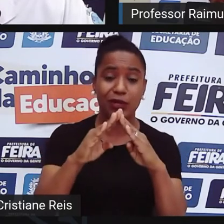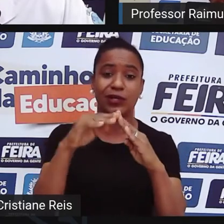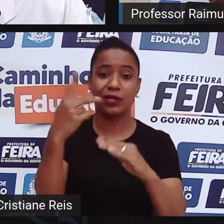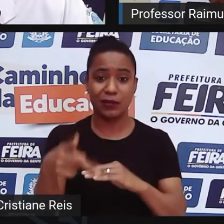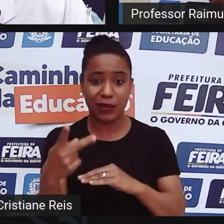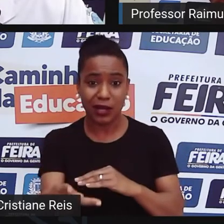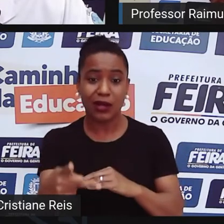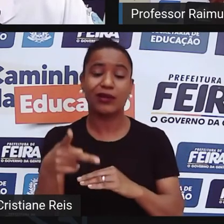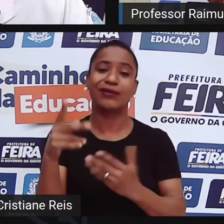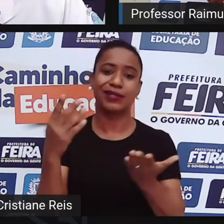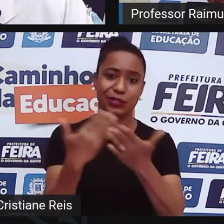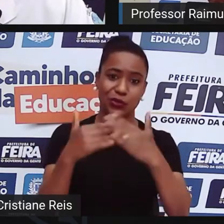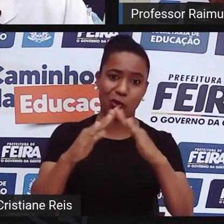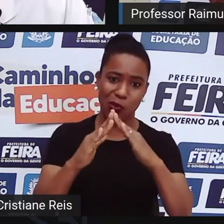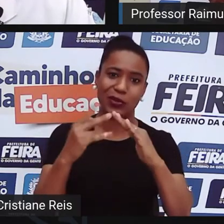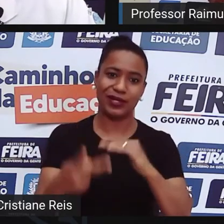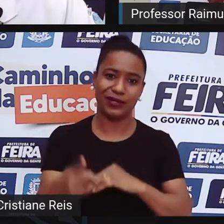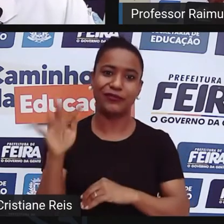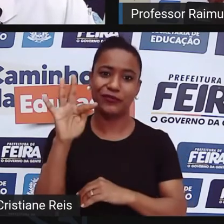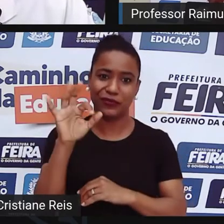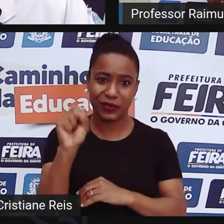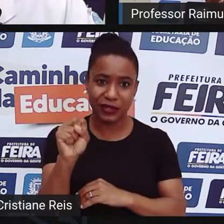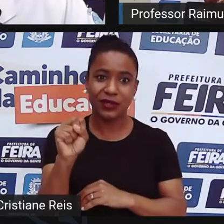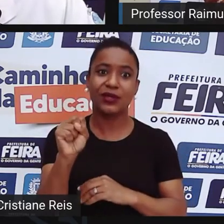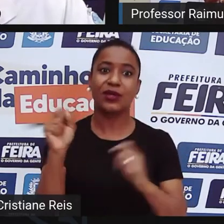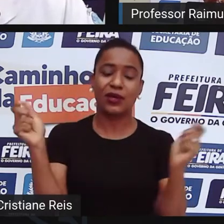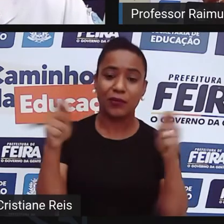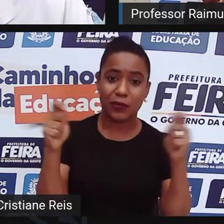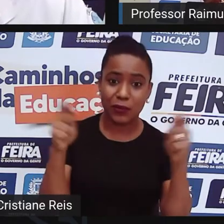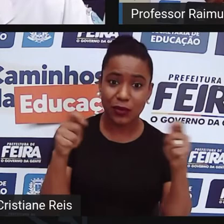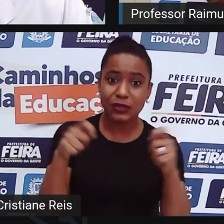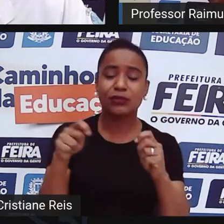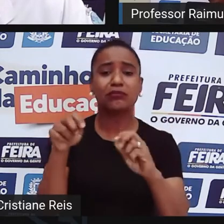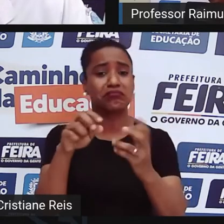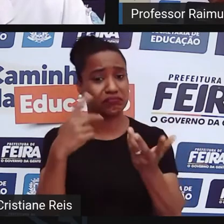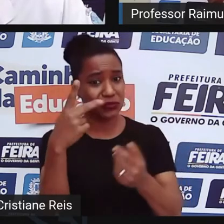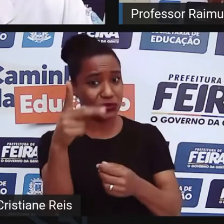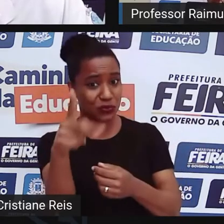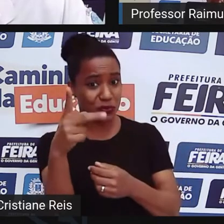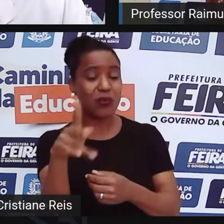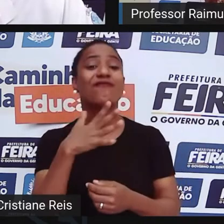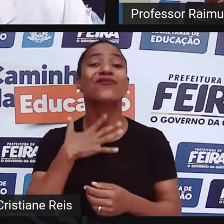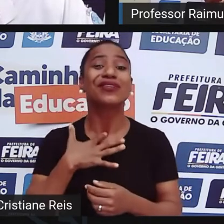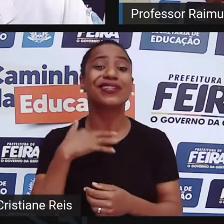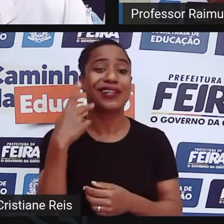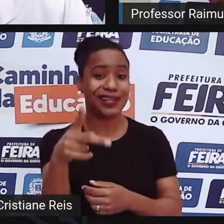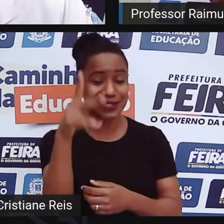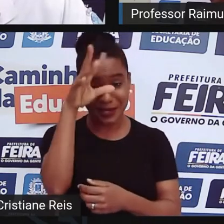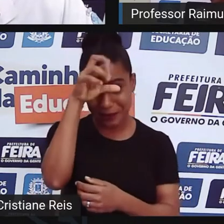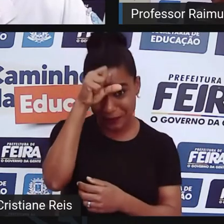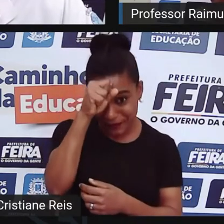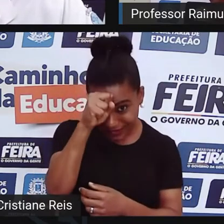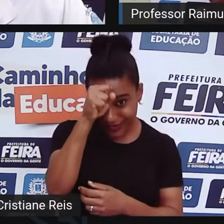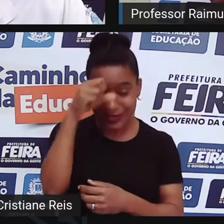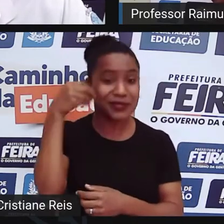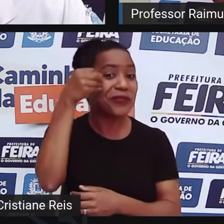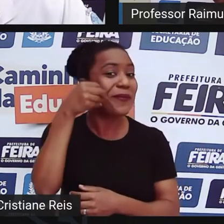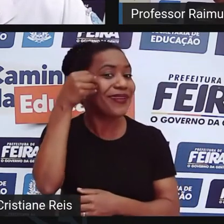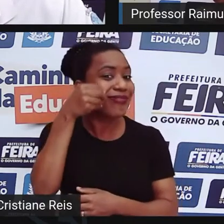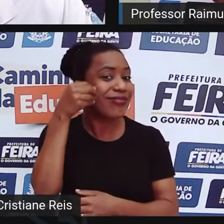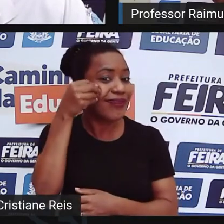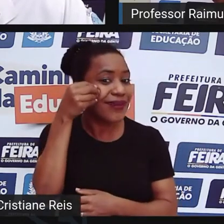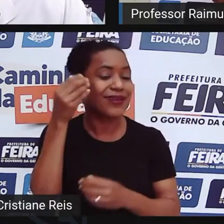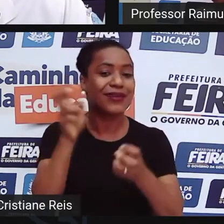municipal De feira Procurar Onde tem capoeira Para vocês Aprenderem Experimentarem